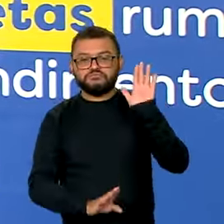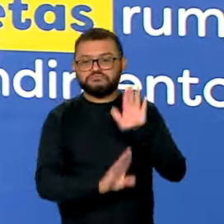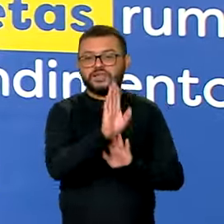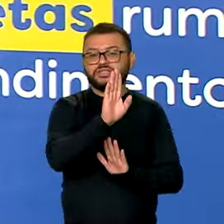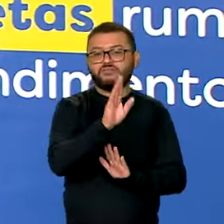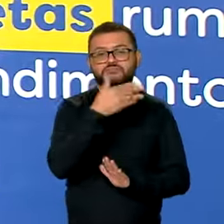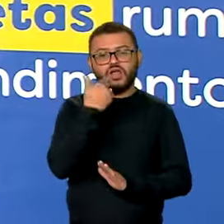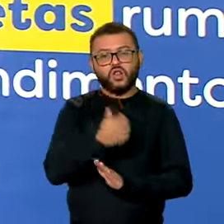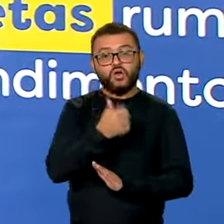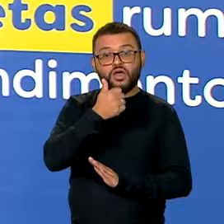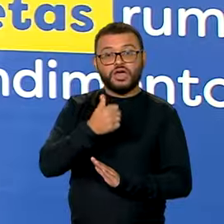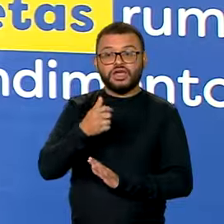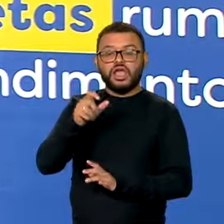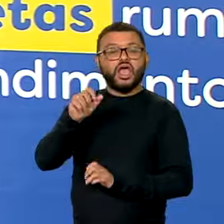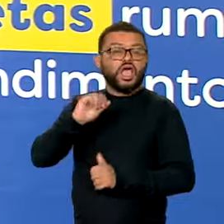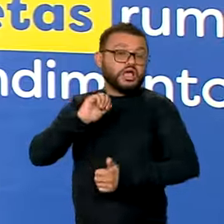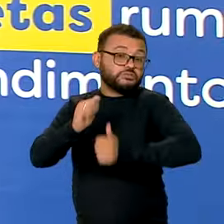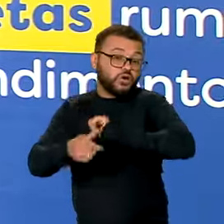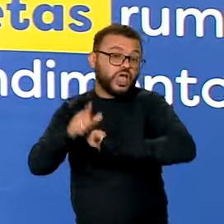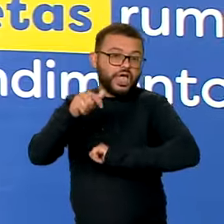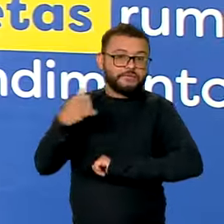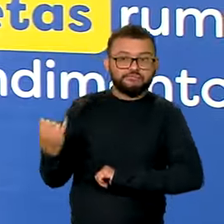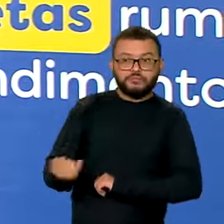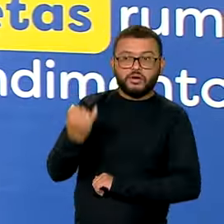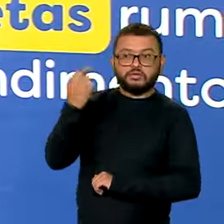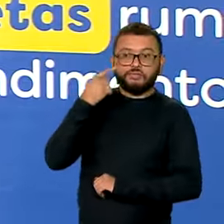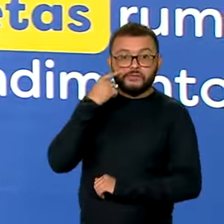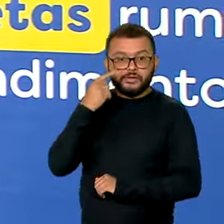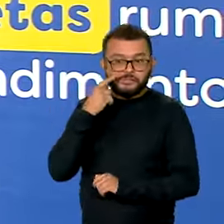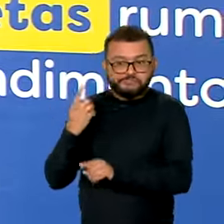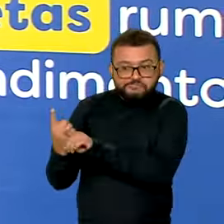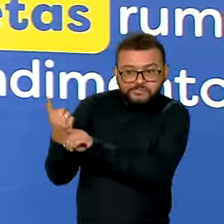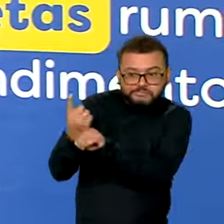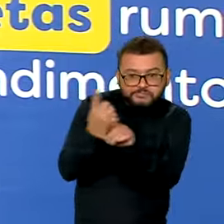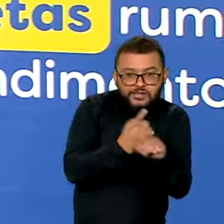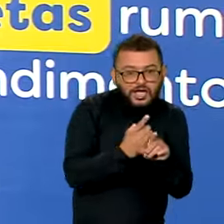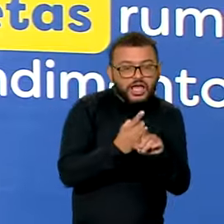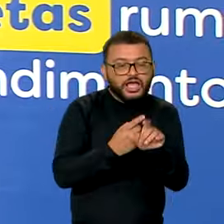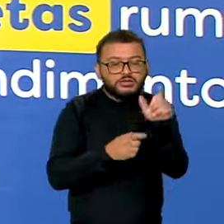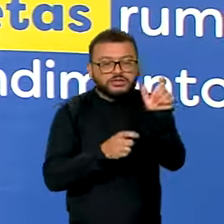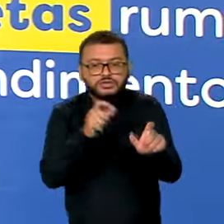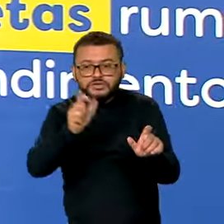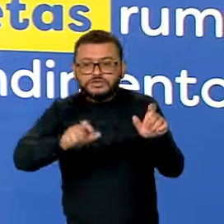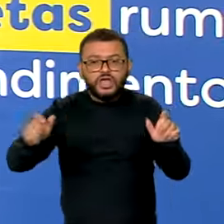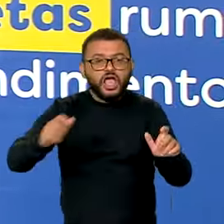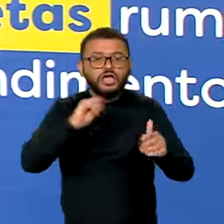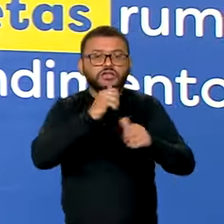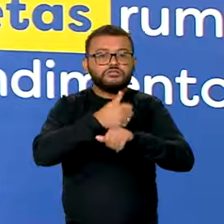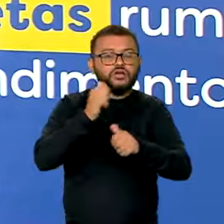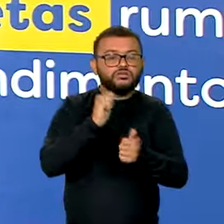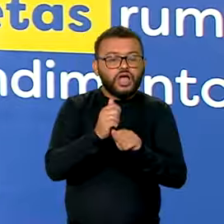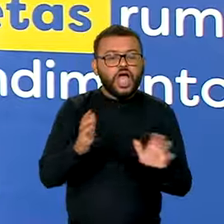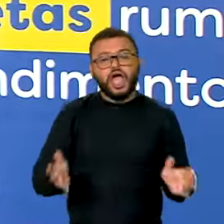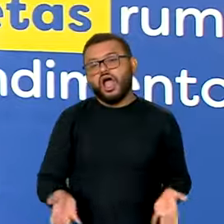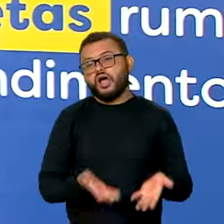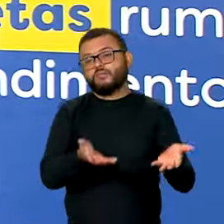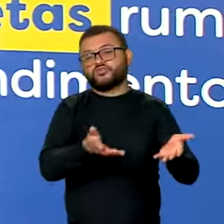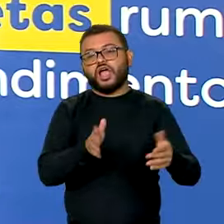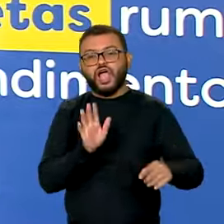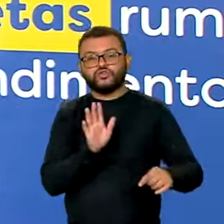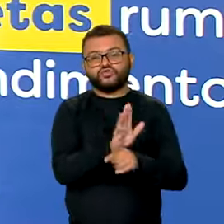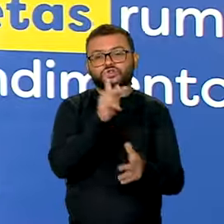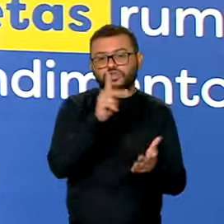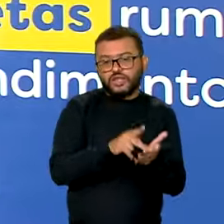alto rendimento. Então, no esporte, é muito importante que a gente identifique o atleta cedo, dê as condições ideais de treinamento para que